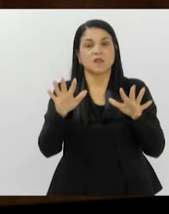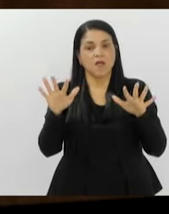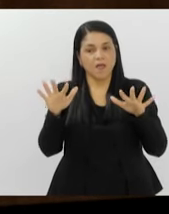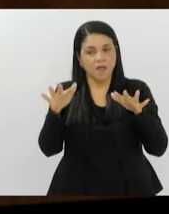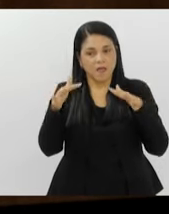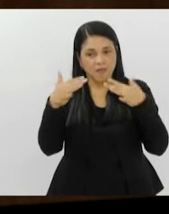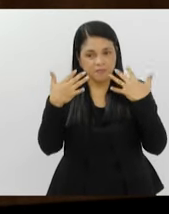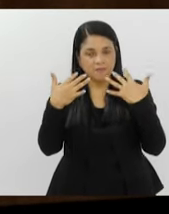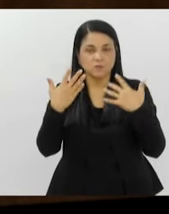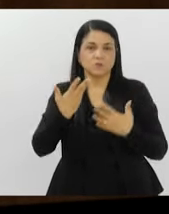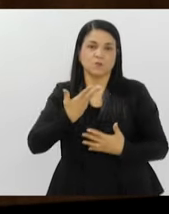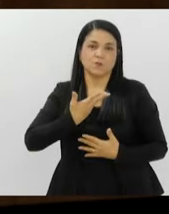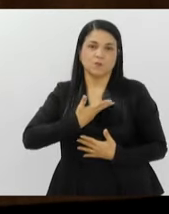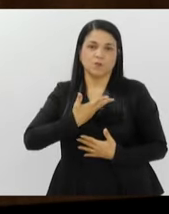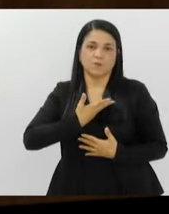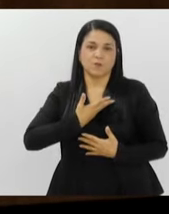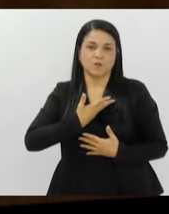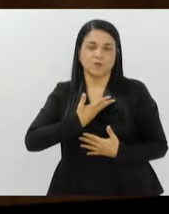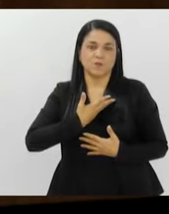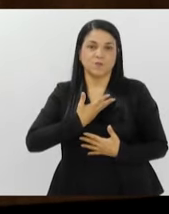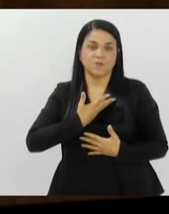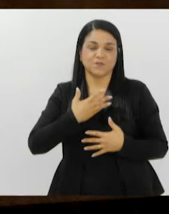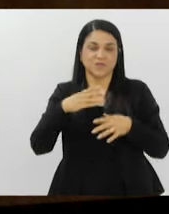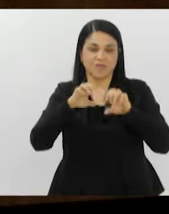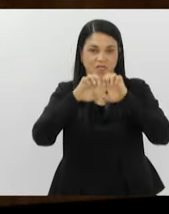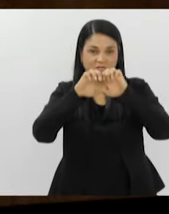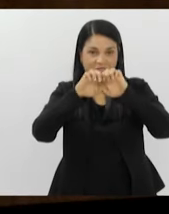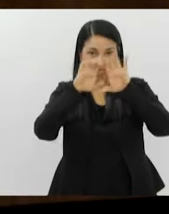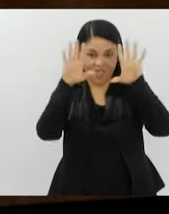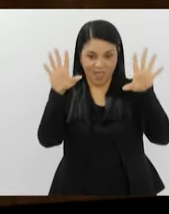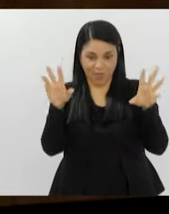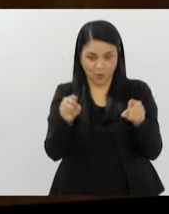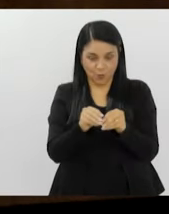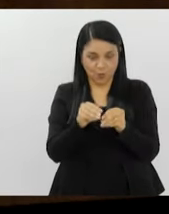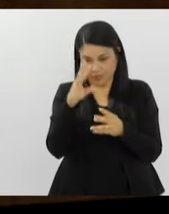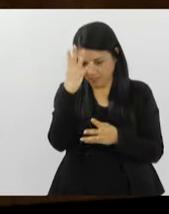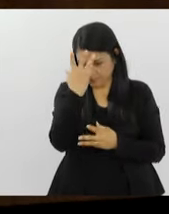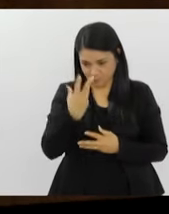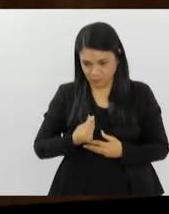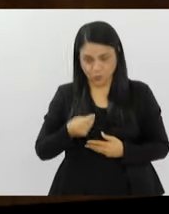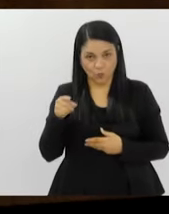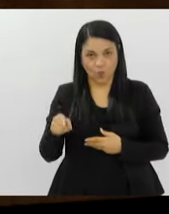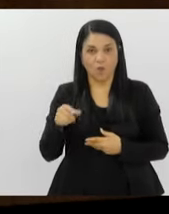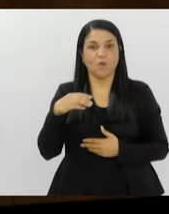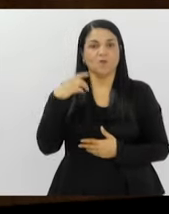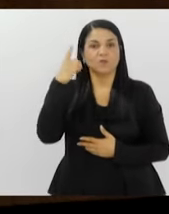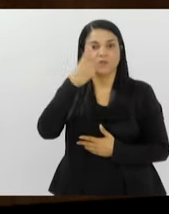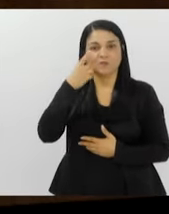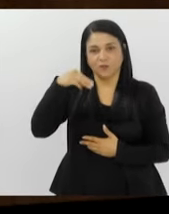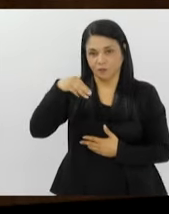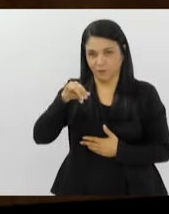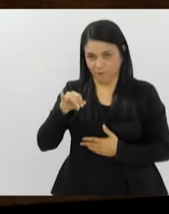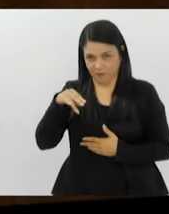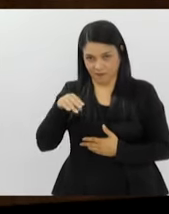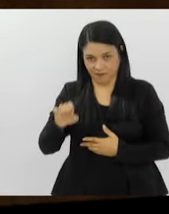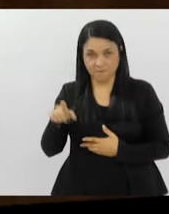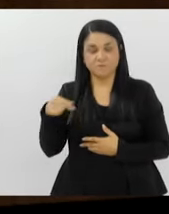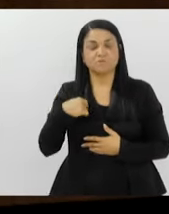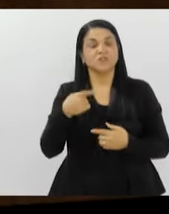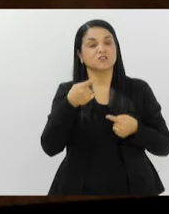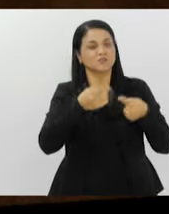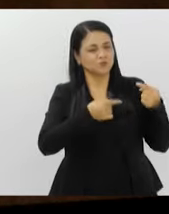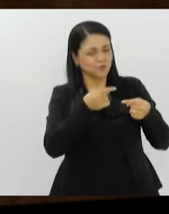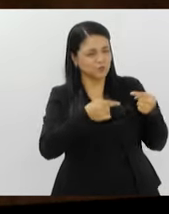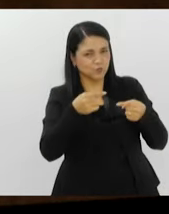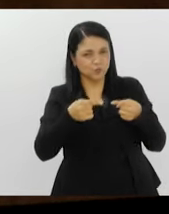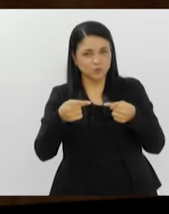aqui do meu querido amigo Eco espiritual deputado Carlos min e dizer que juntos ampliamos essa visão né Deputado tivemos essa discussão